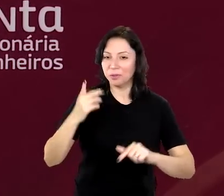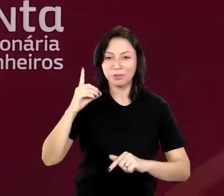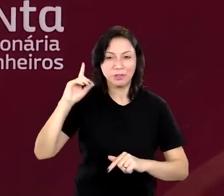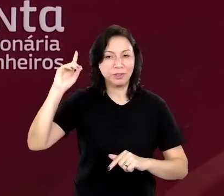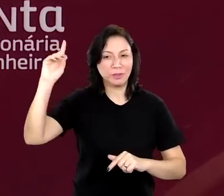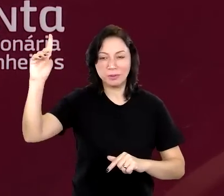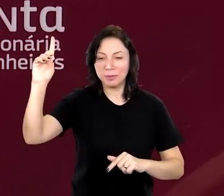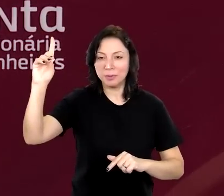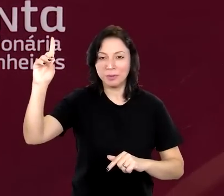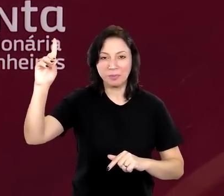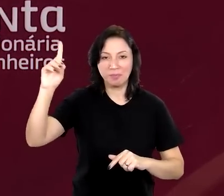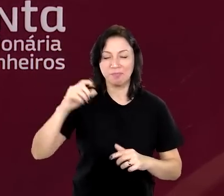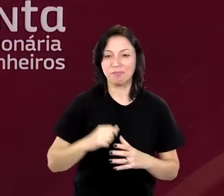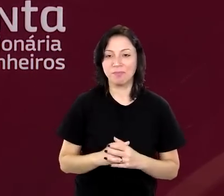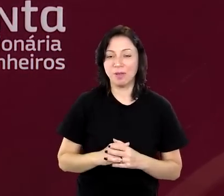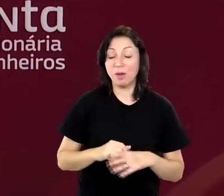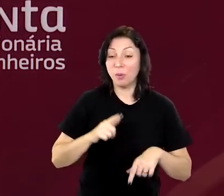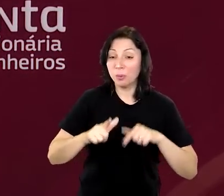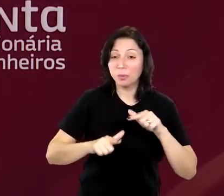feita pela habilidade humana.